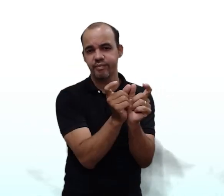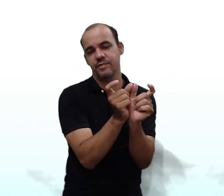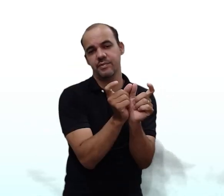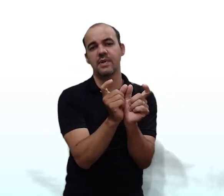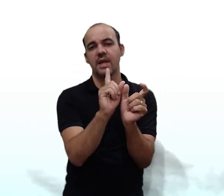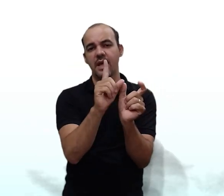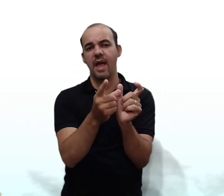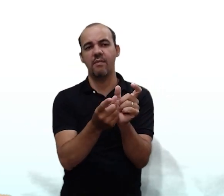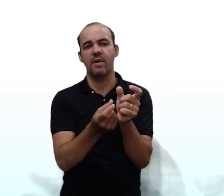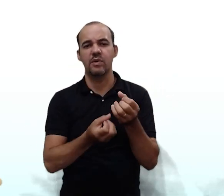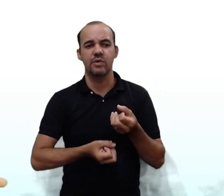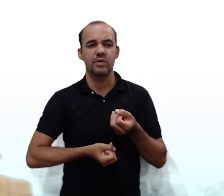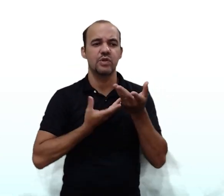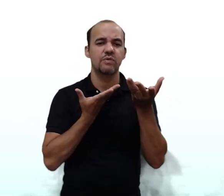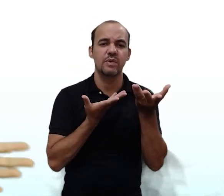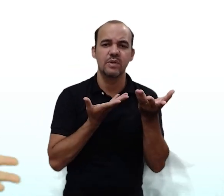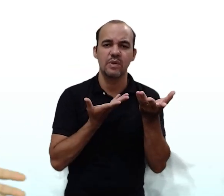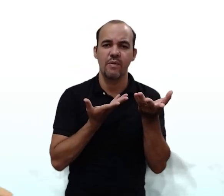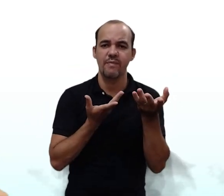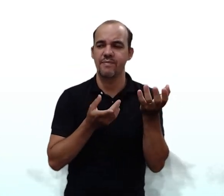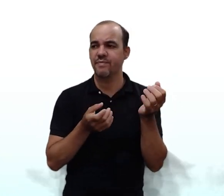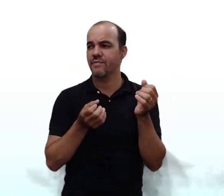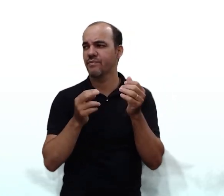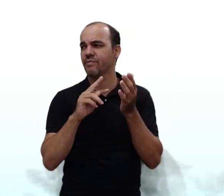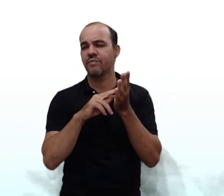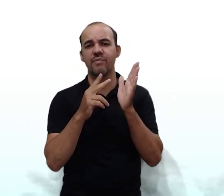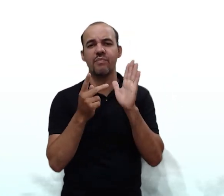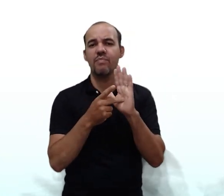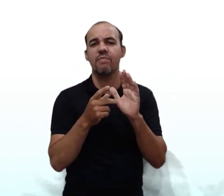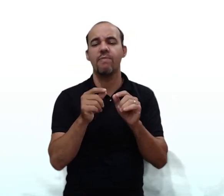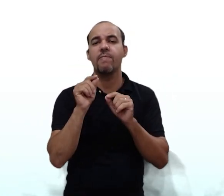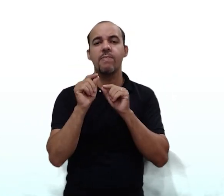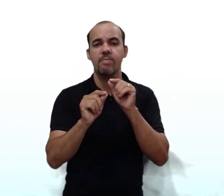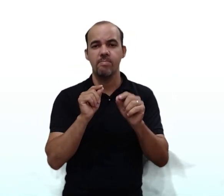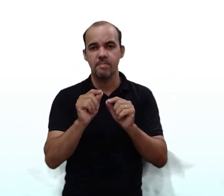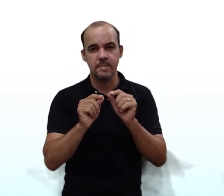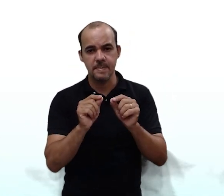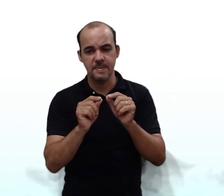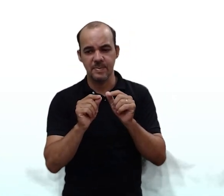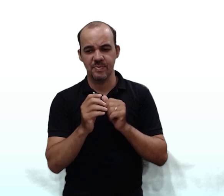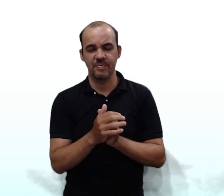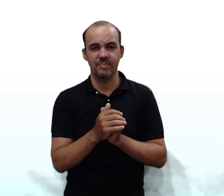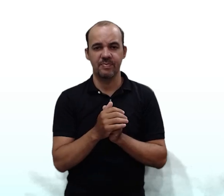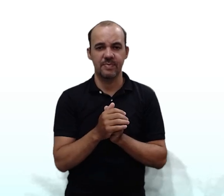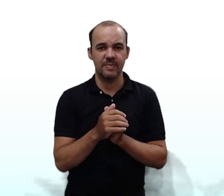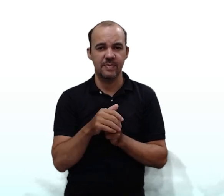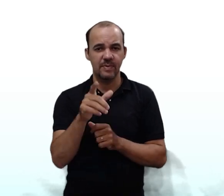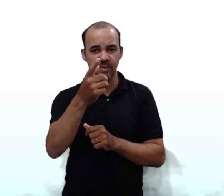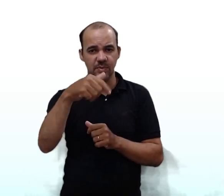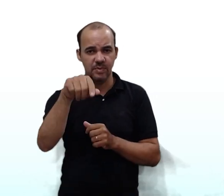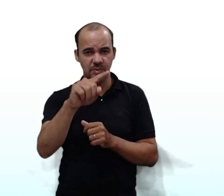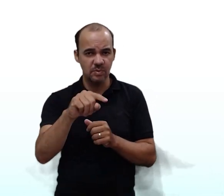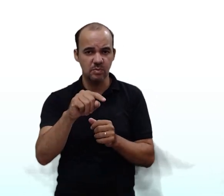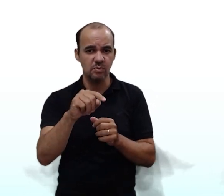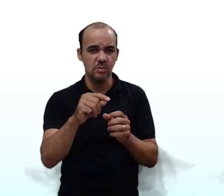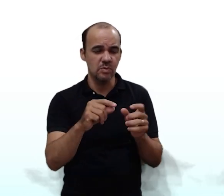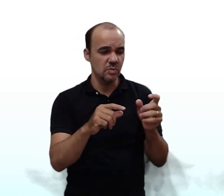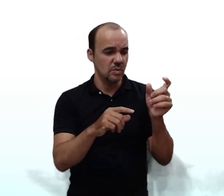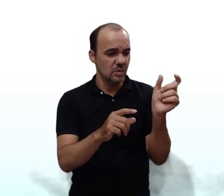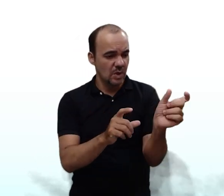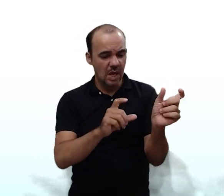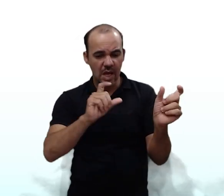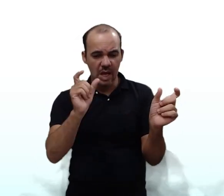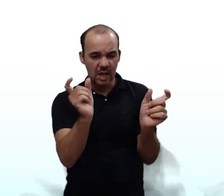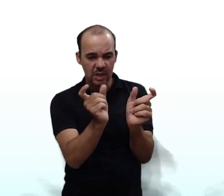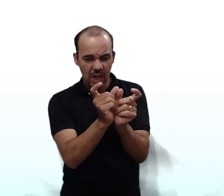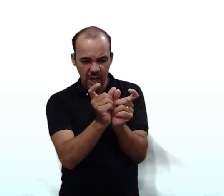expressão. Rafa, isso significa o que então? Significa dizer que você não vai poder fazer uma